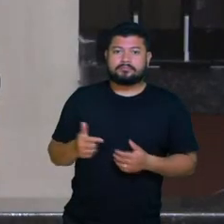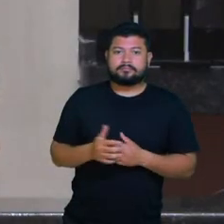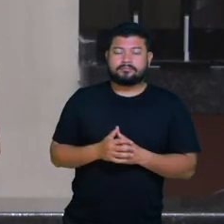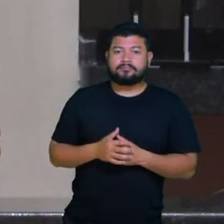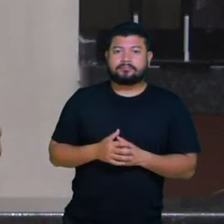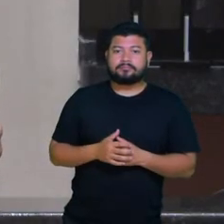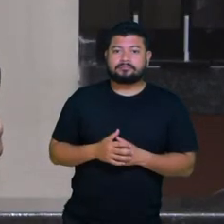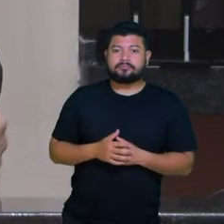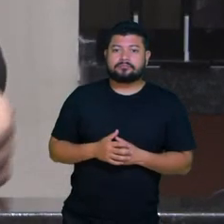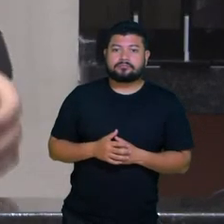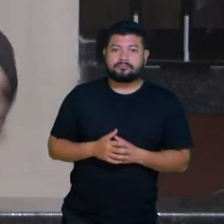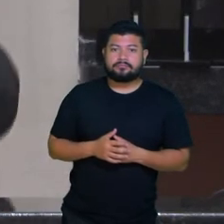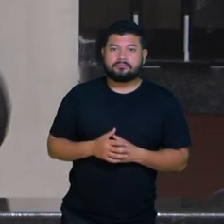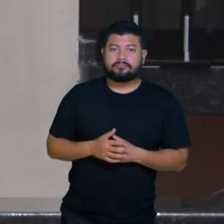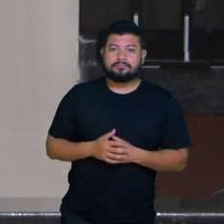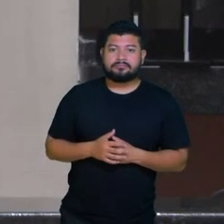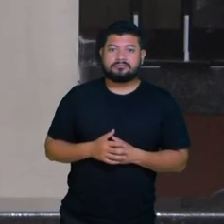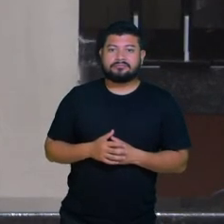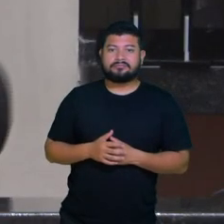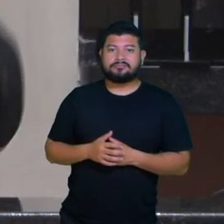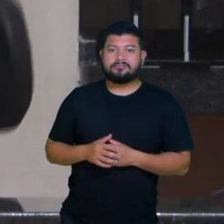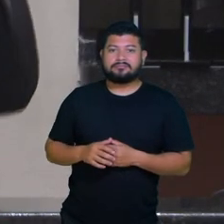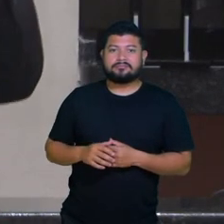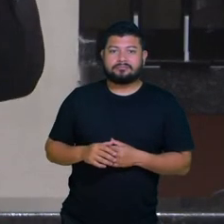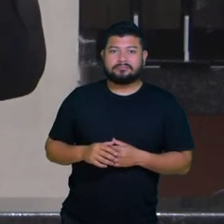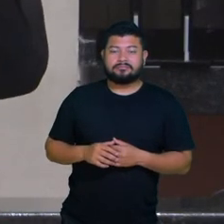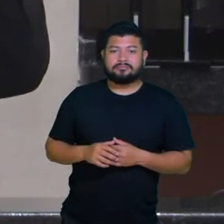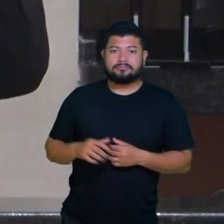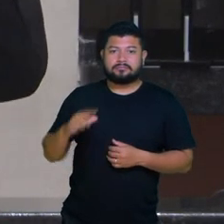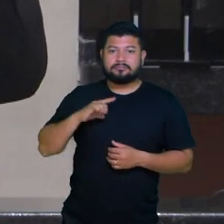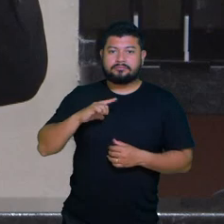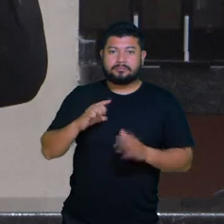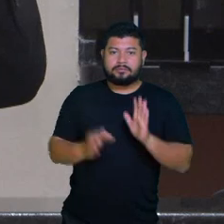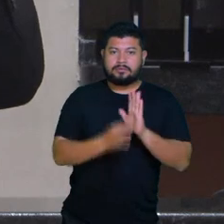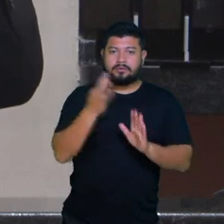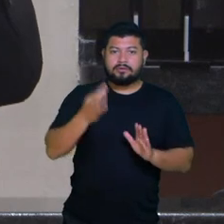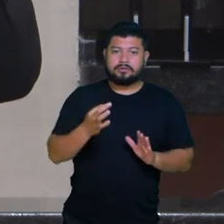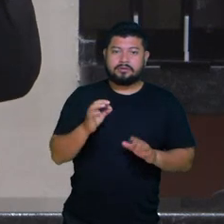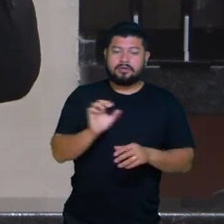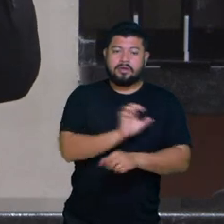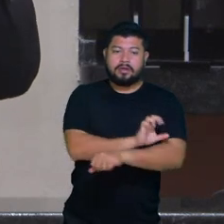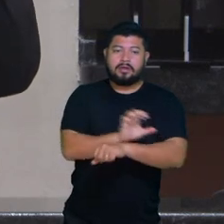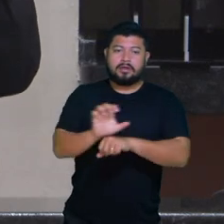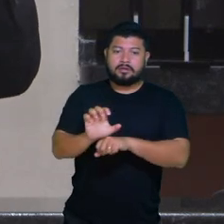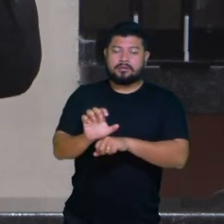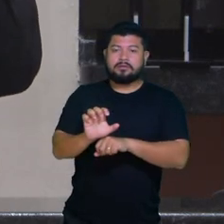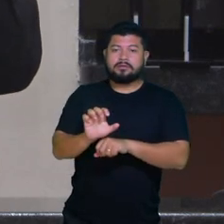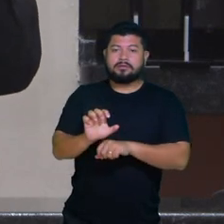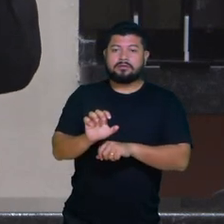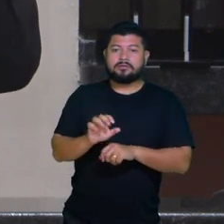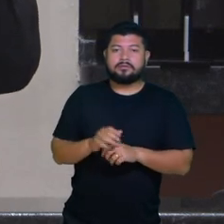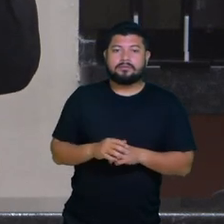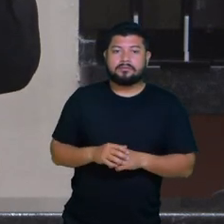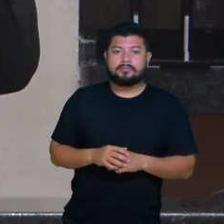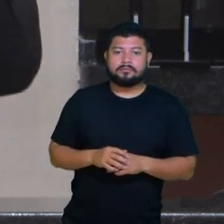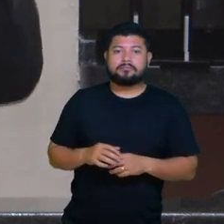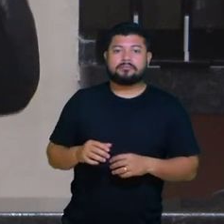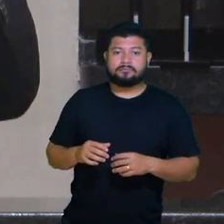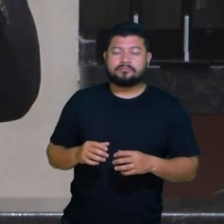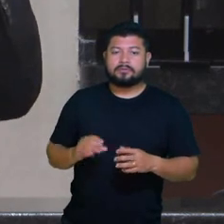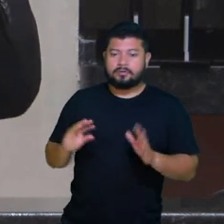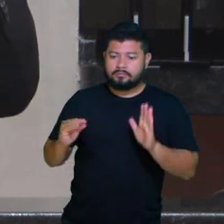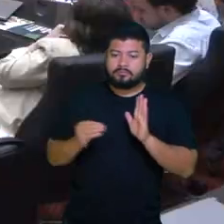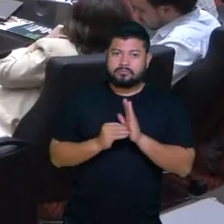GT aqui tá trabalhando para captar Então temos o destaque da questão dos estágios que sim foi e tá sendo acolhida no documento É